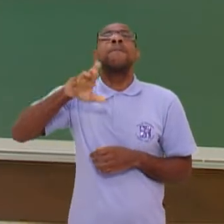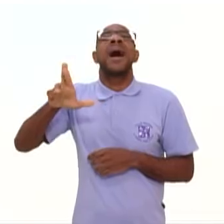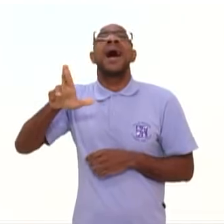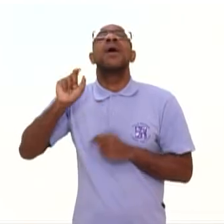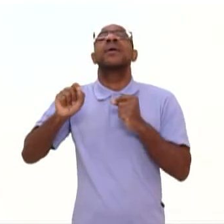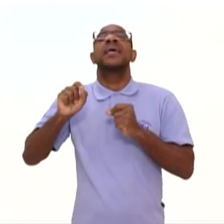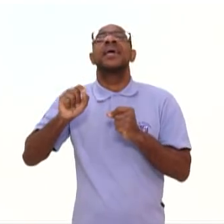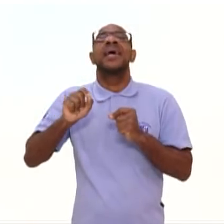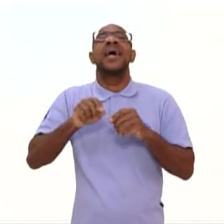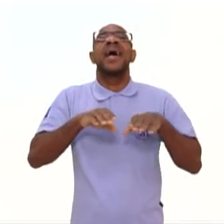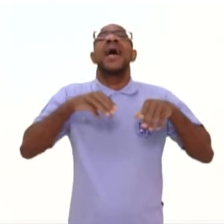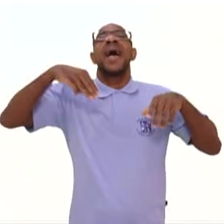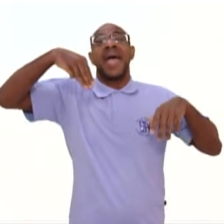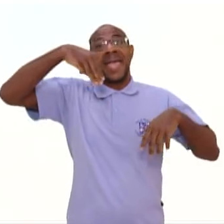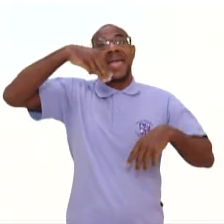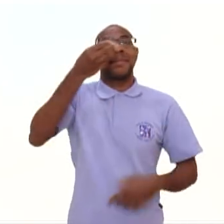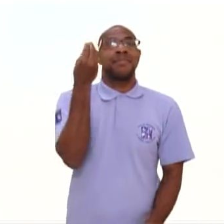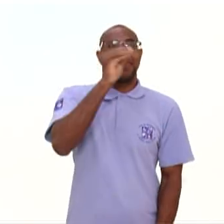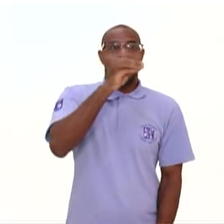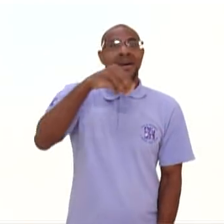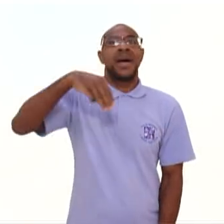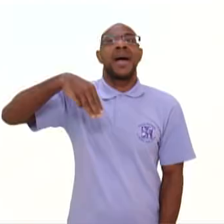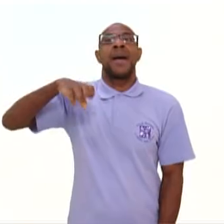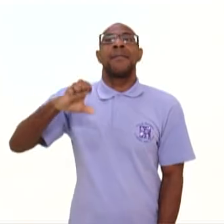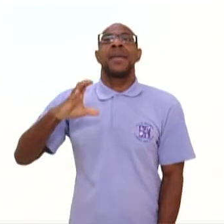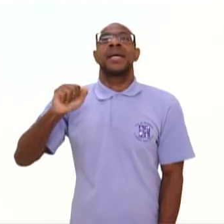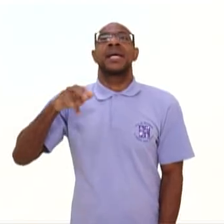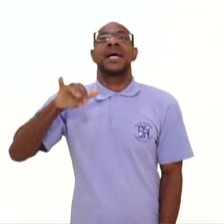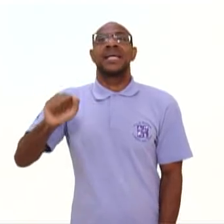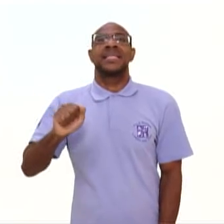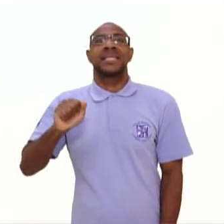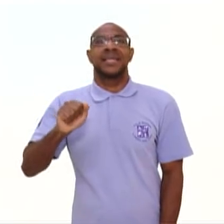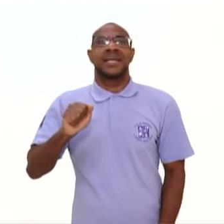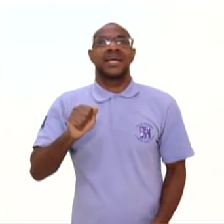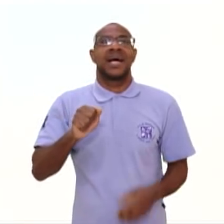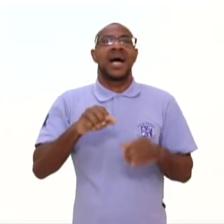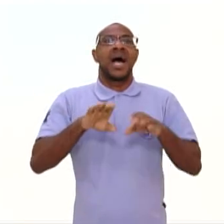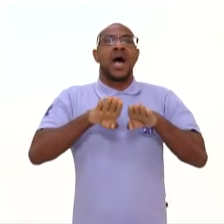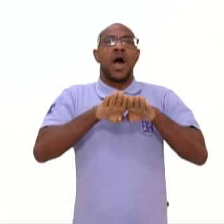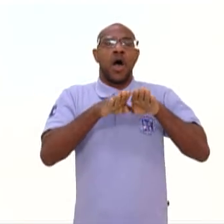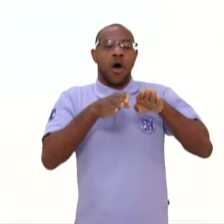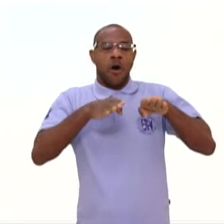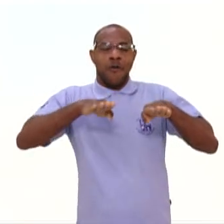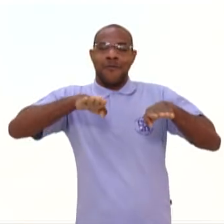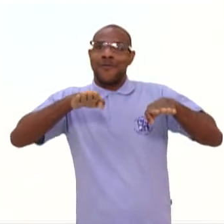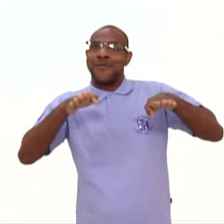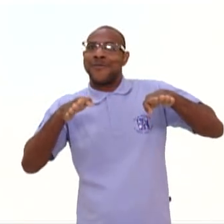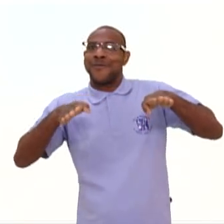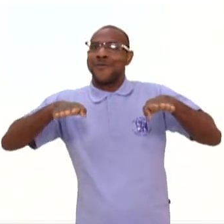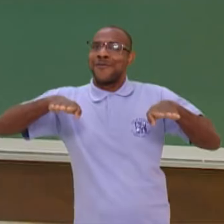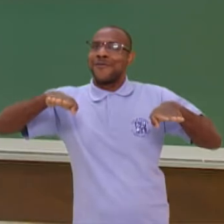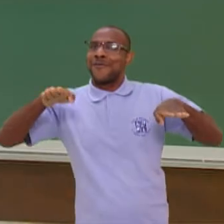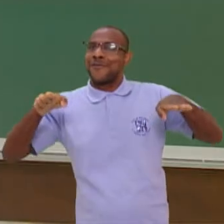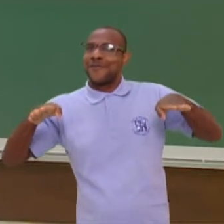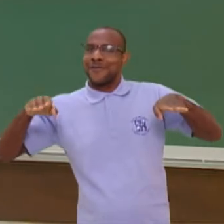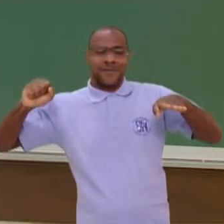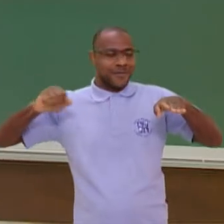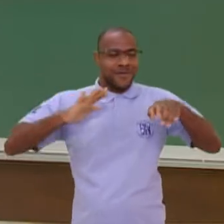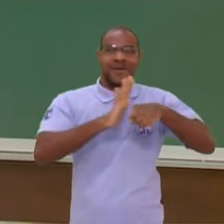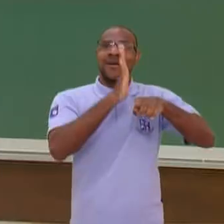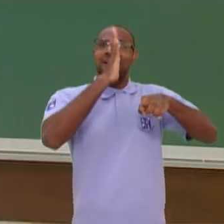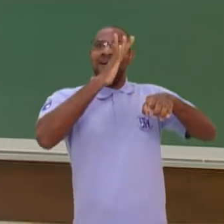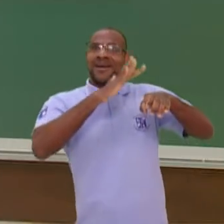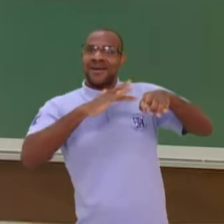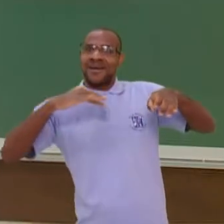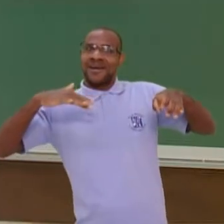onda mecânica, certo? Então temos essa característica porque você você precisa do mar para se deslocar. Resumindo, é isso, né? Então vamos pegar